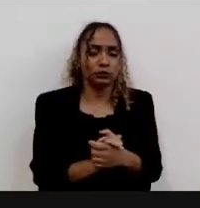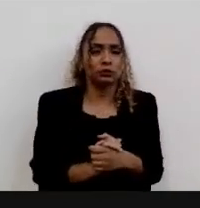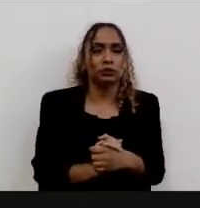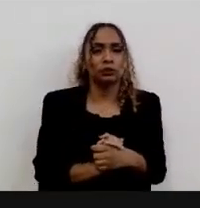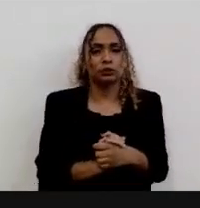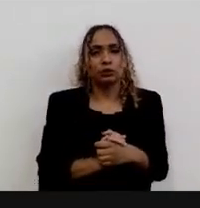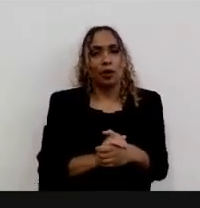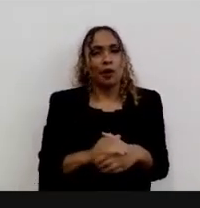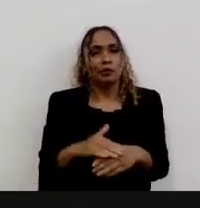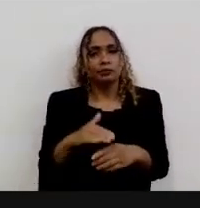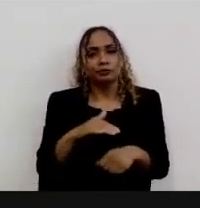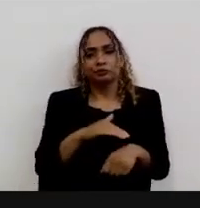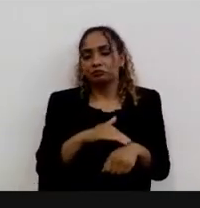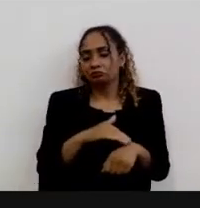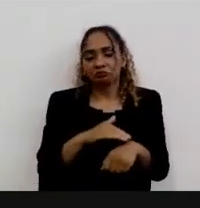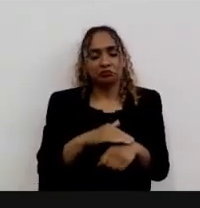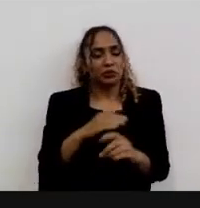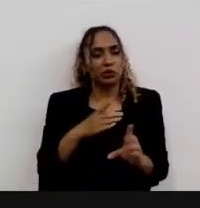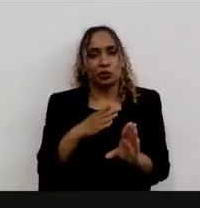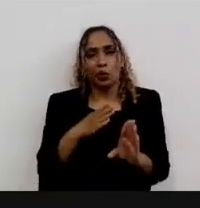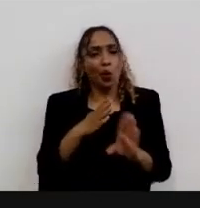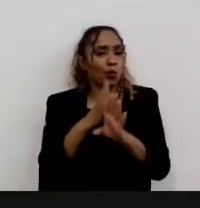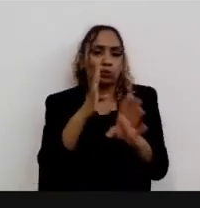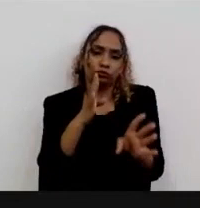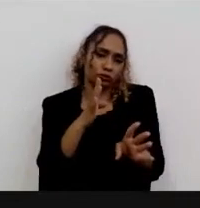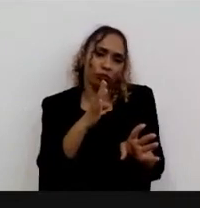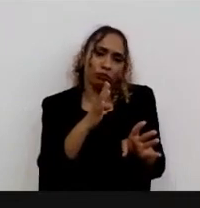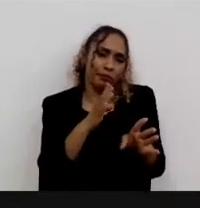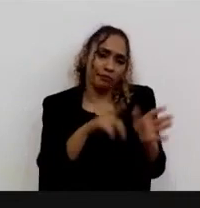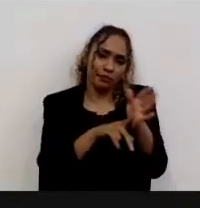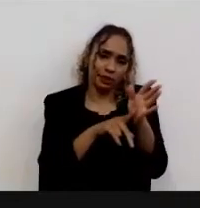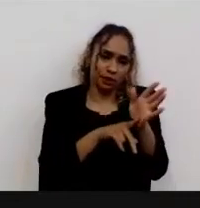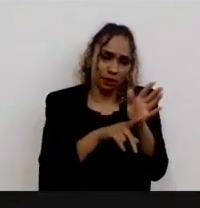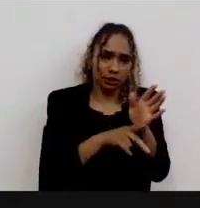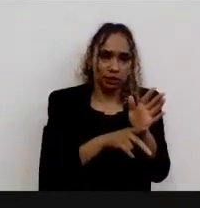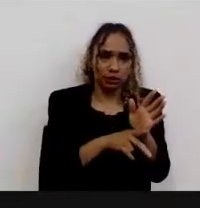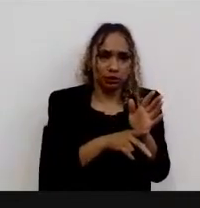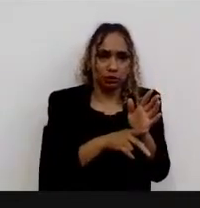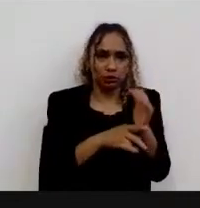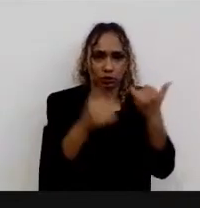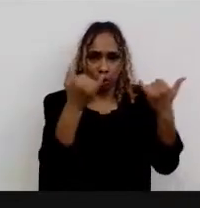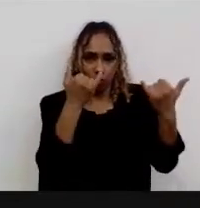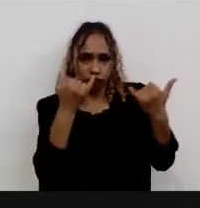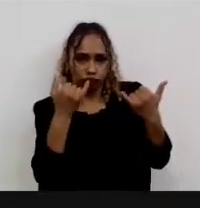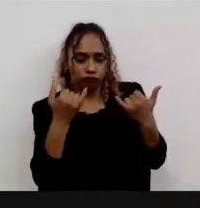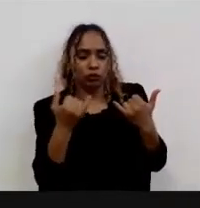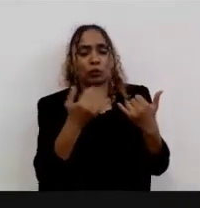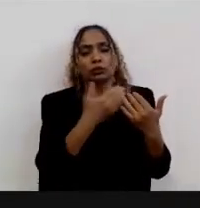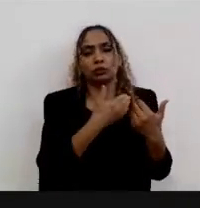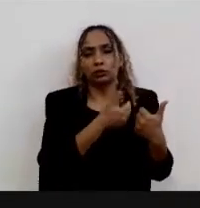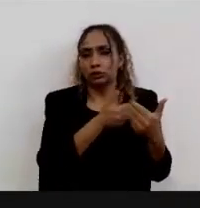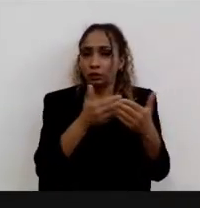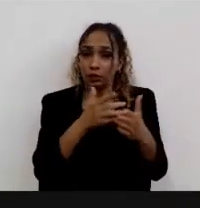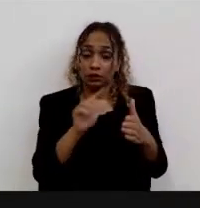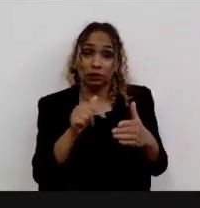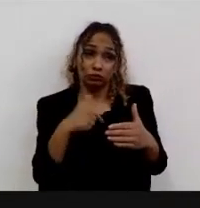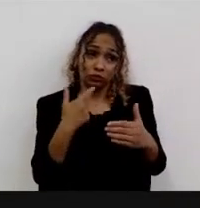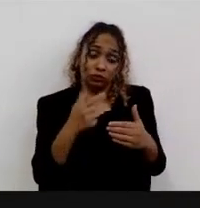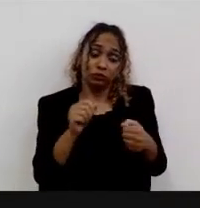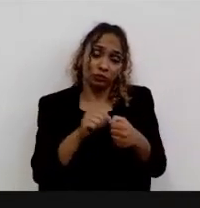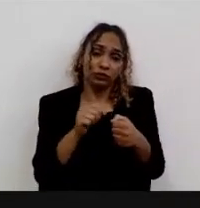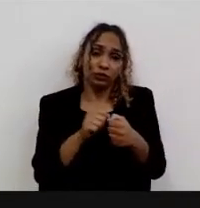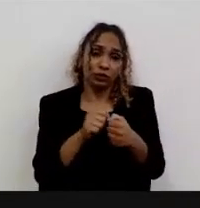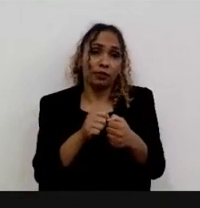Até o momento, a gente não encontrou nenhuma pesquisa que utiliza dados abertos para povoamento, mas a gente ainda está levantando